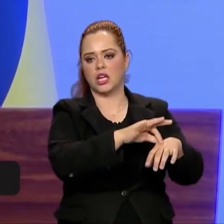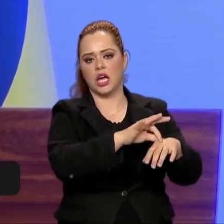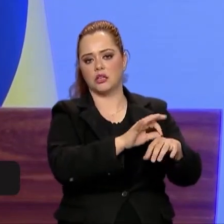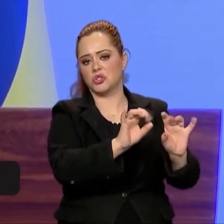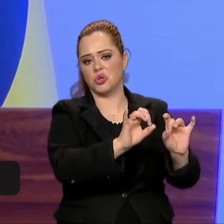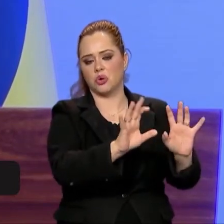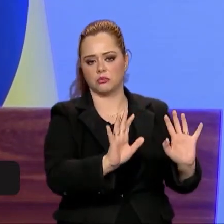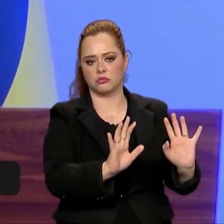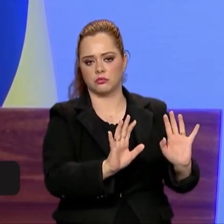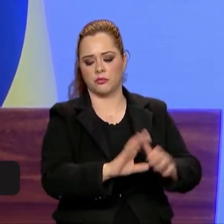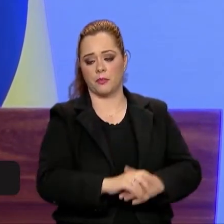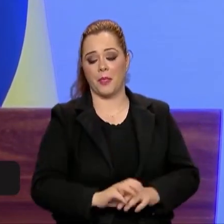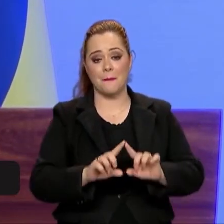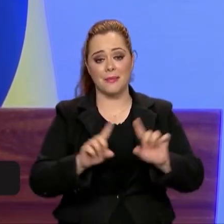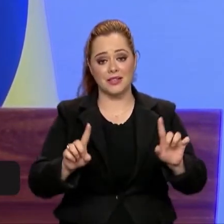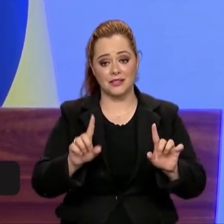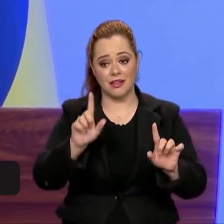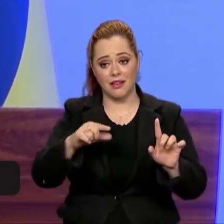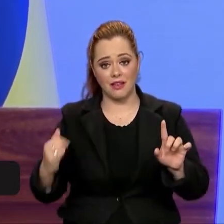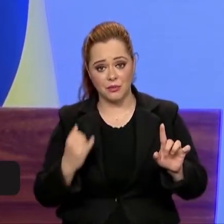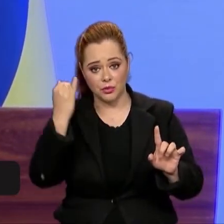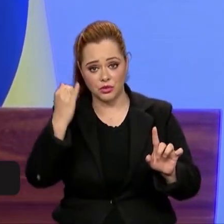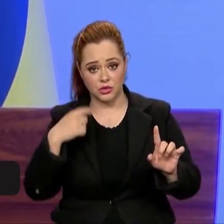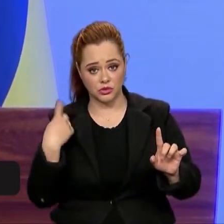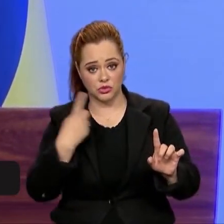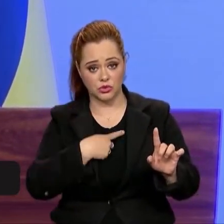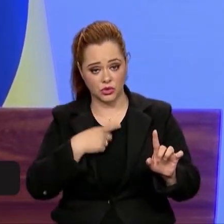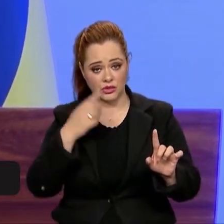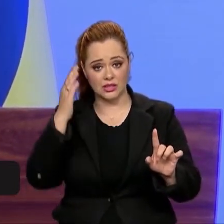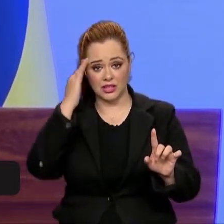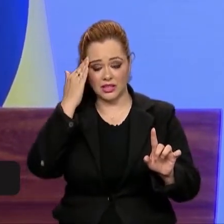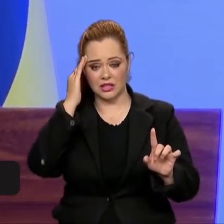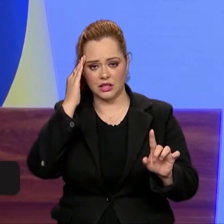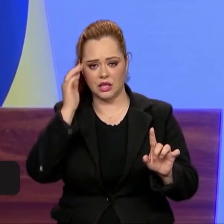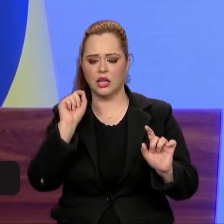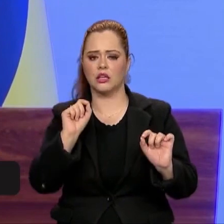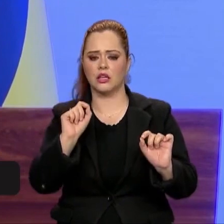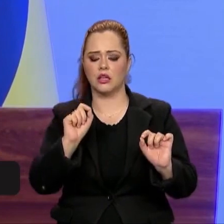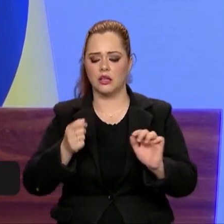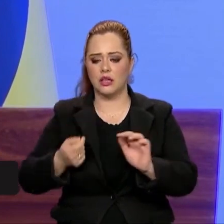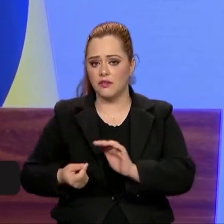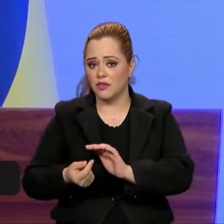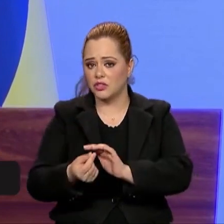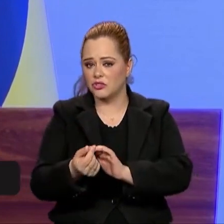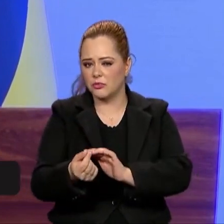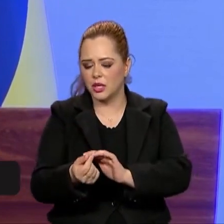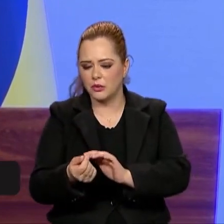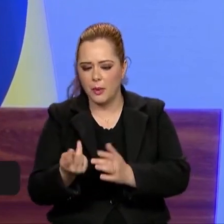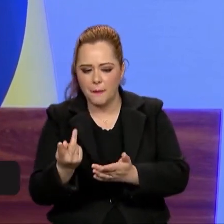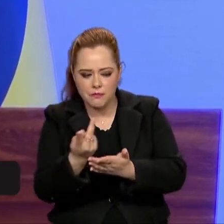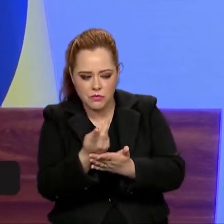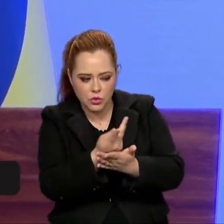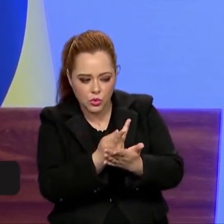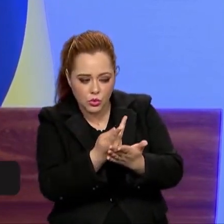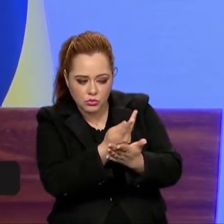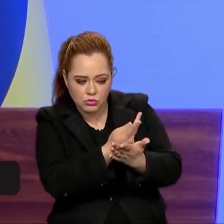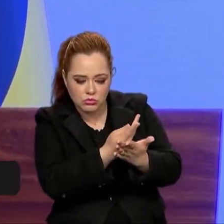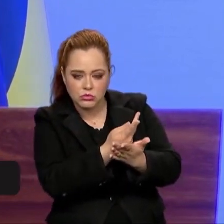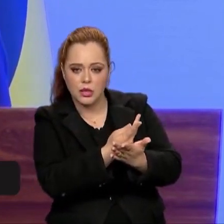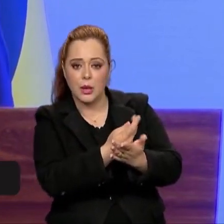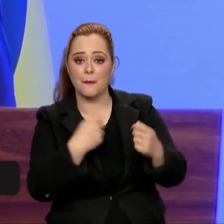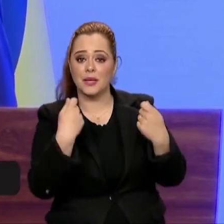É importante que a gente descubra que investimento é quase que uma garimpagem. Nós temos